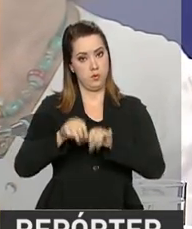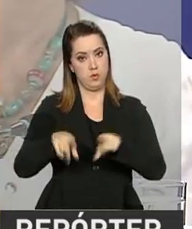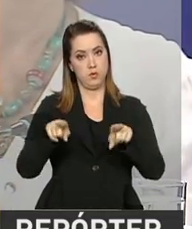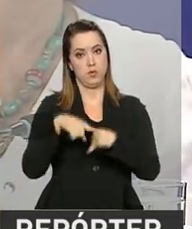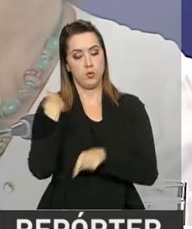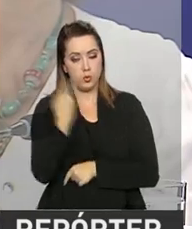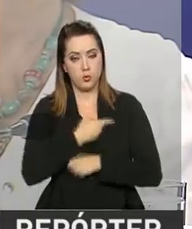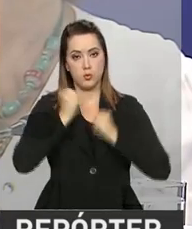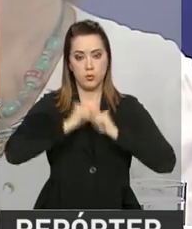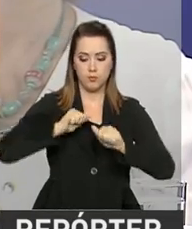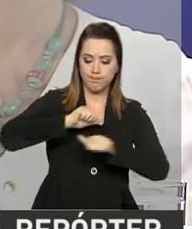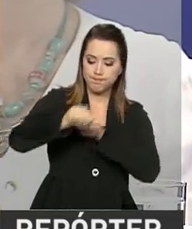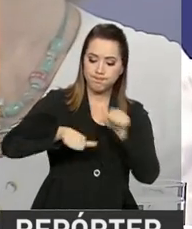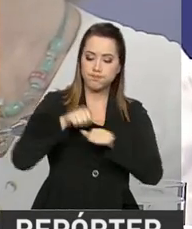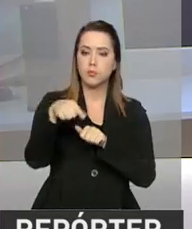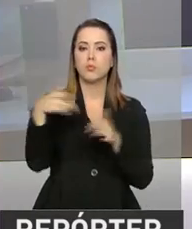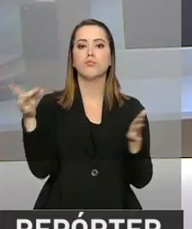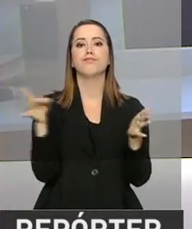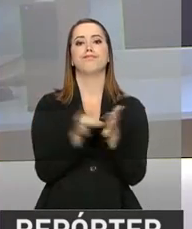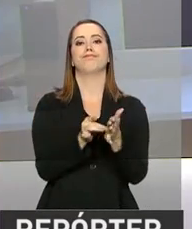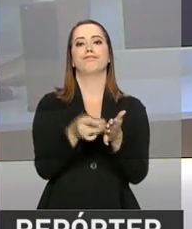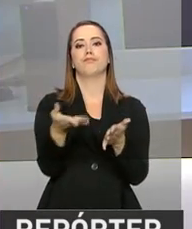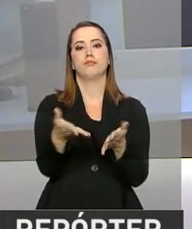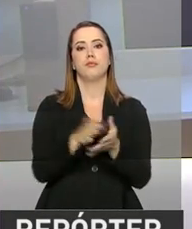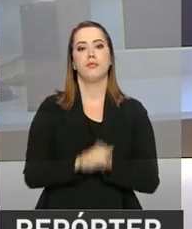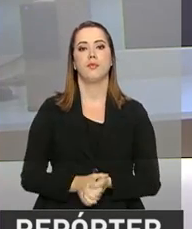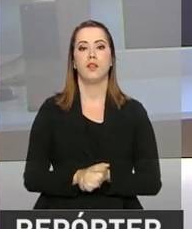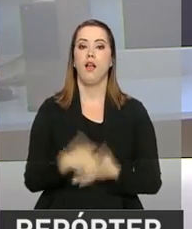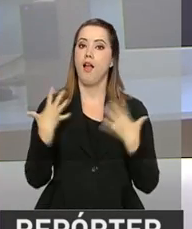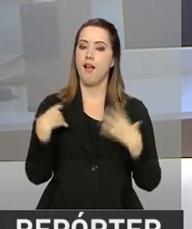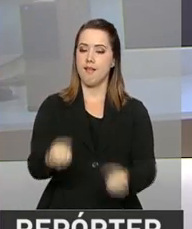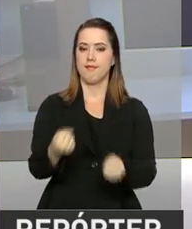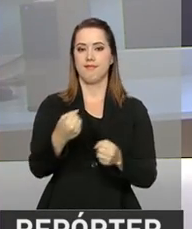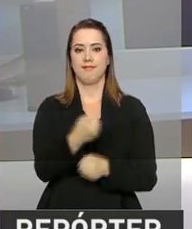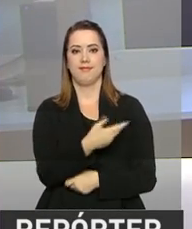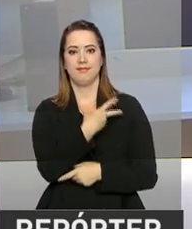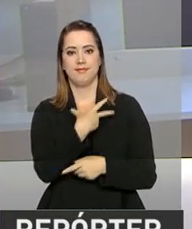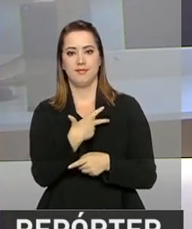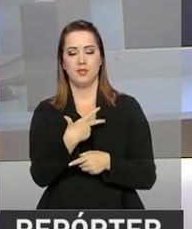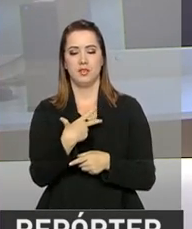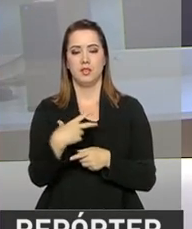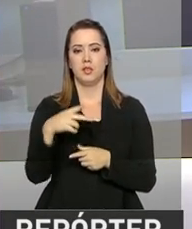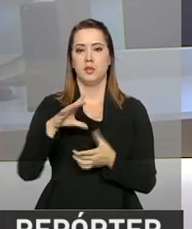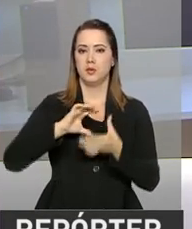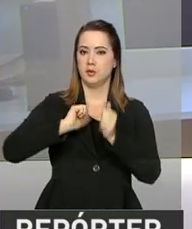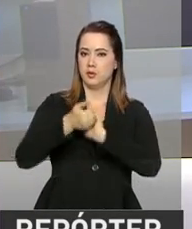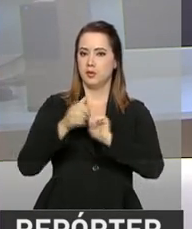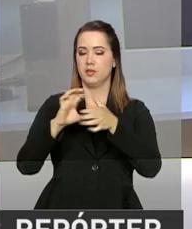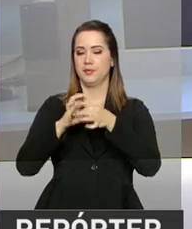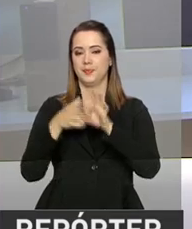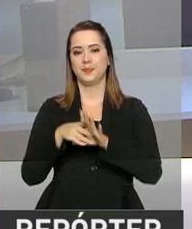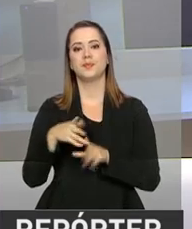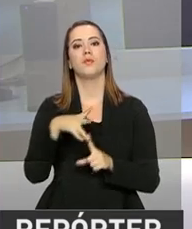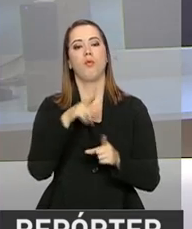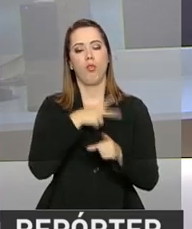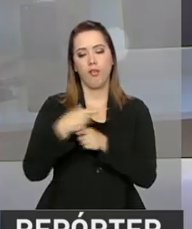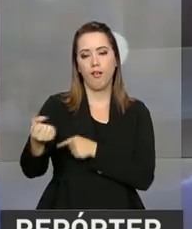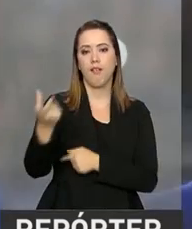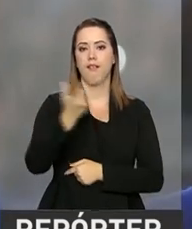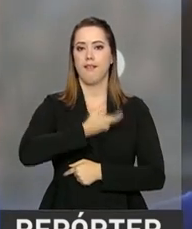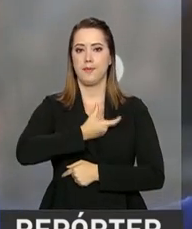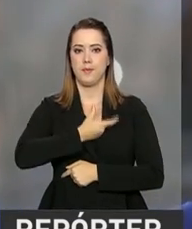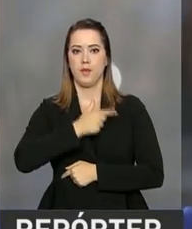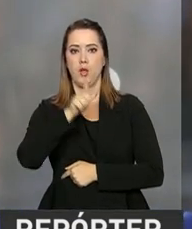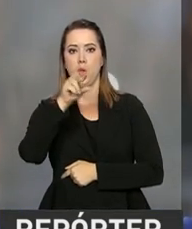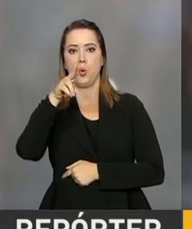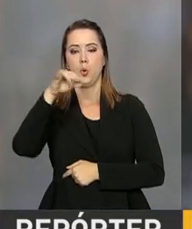gente possa mudar essa realidade vamos falar de esporte agora Brasil ganhou mais uma medalha nas paralimpíadas Lúcia